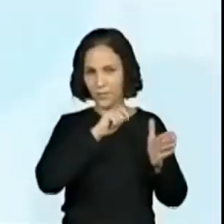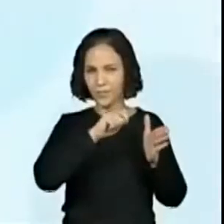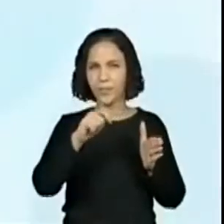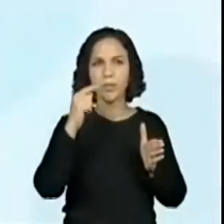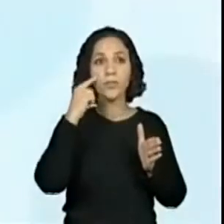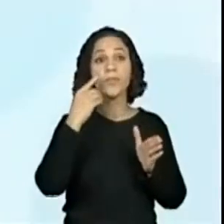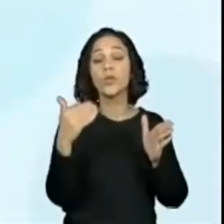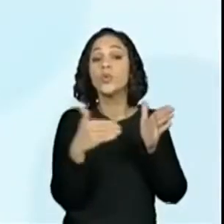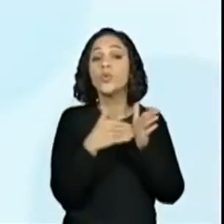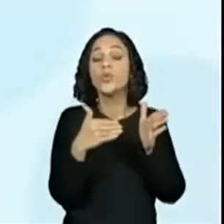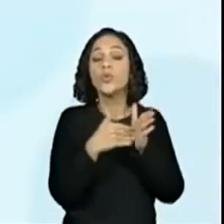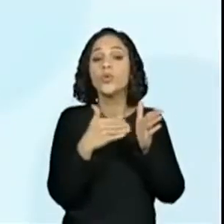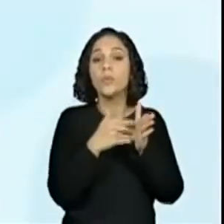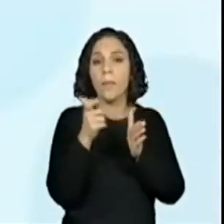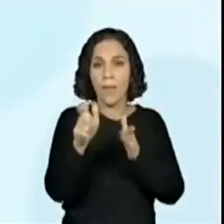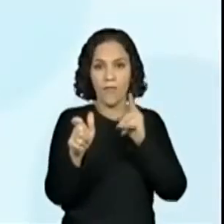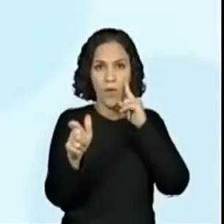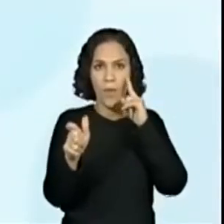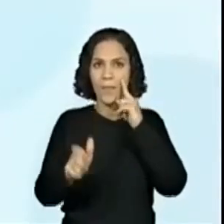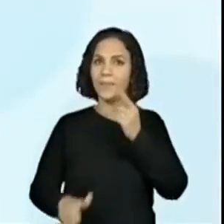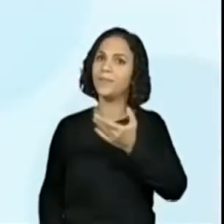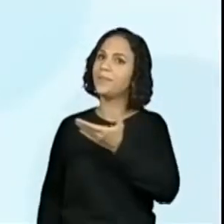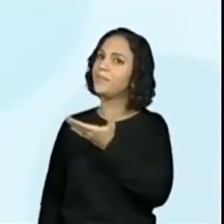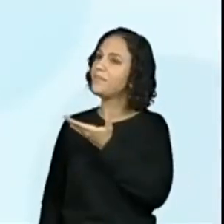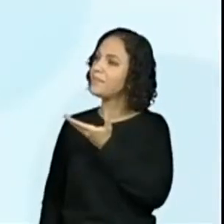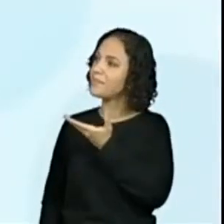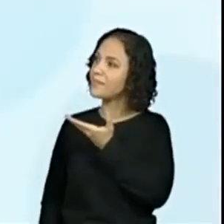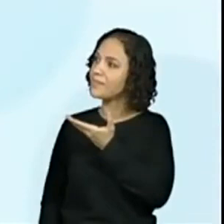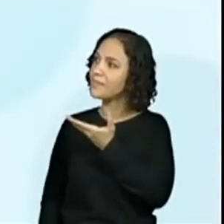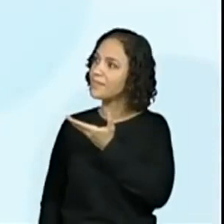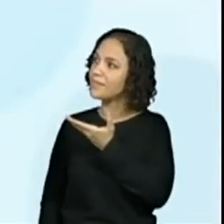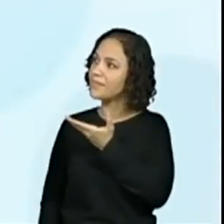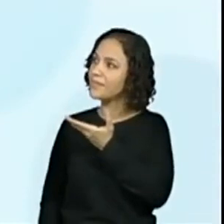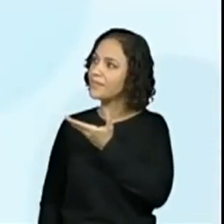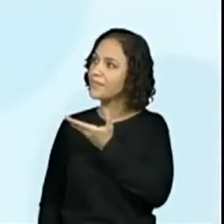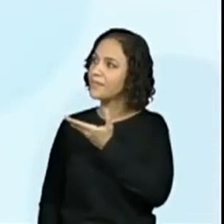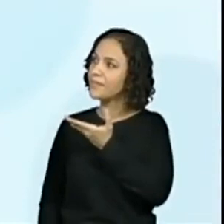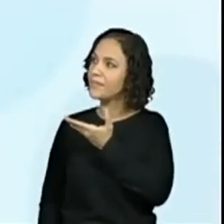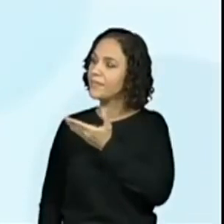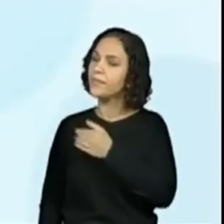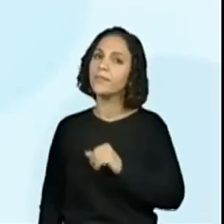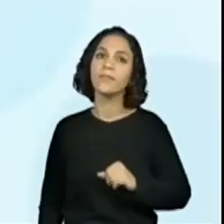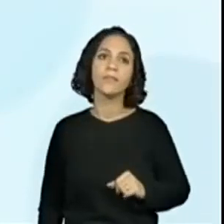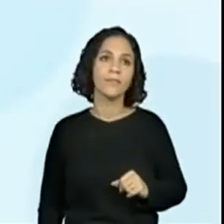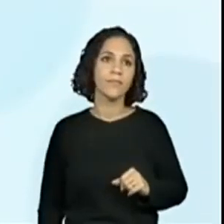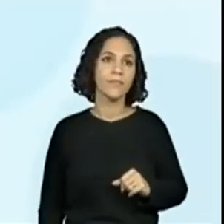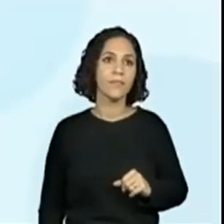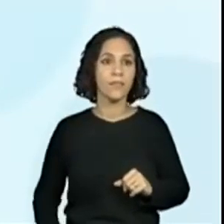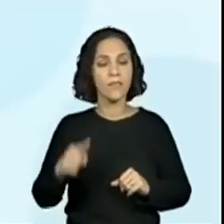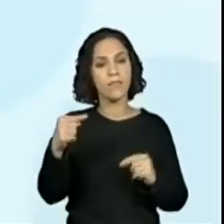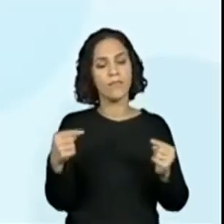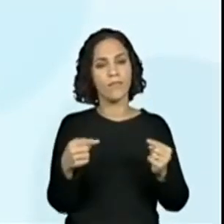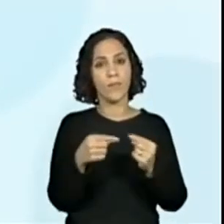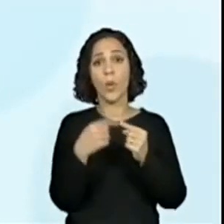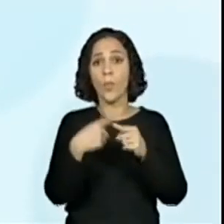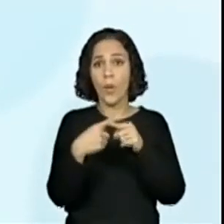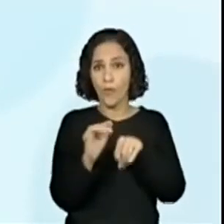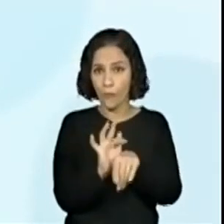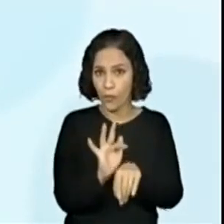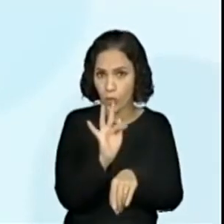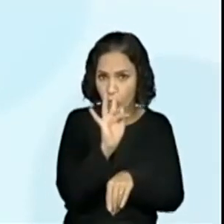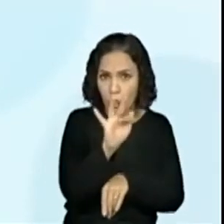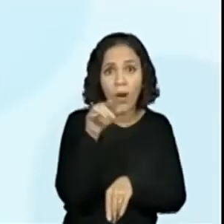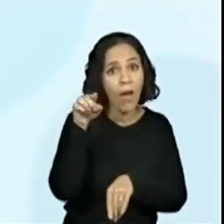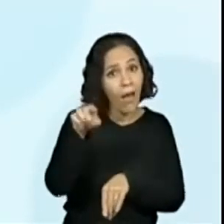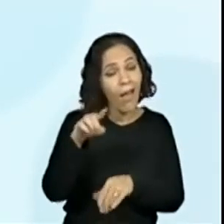último parág parágrafo fala né professora Olha só no futuro